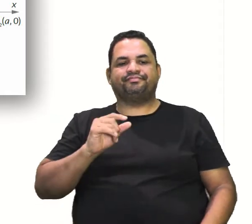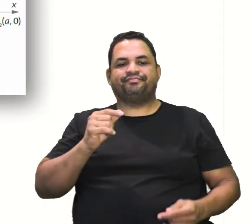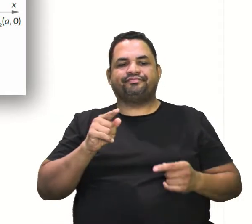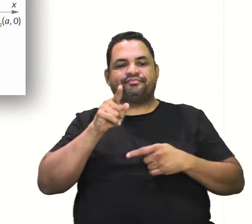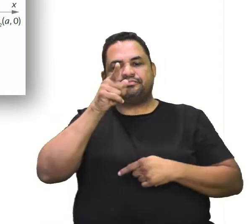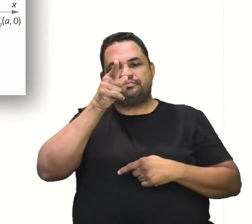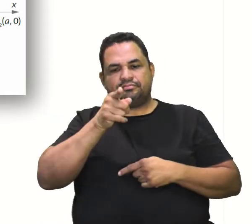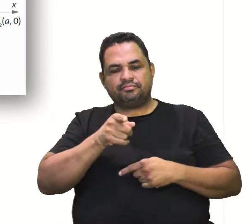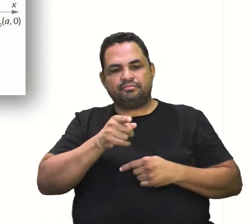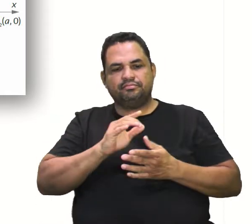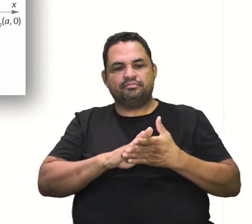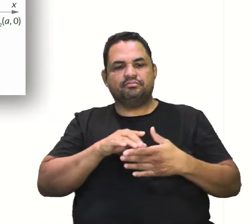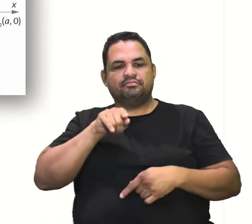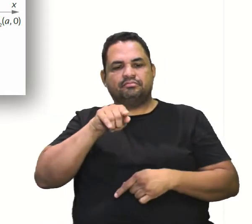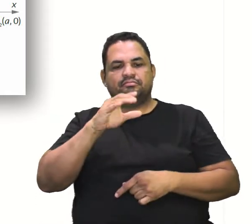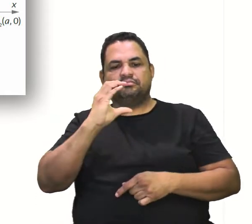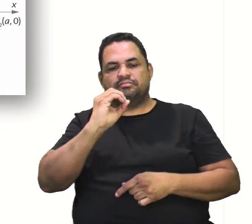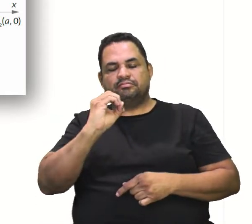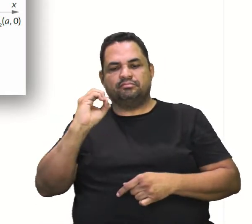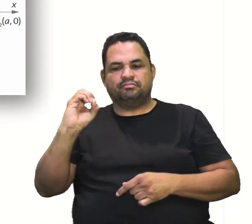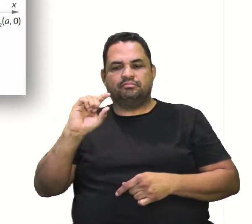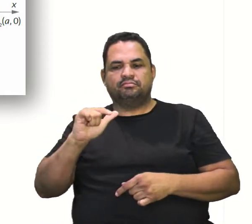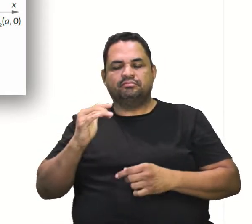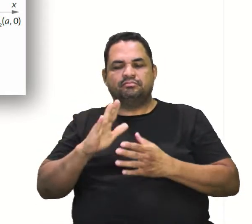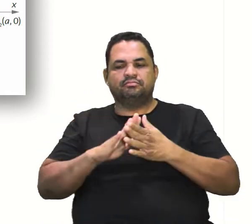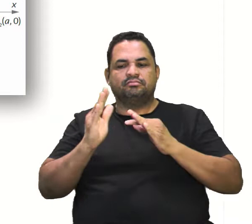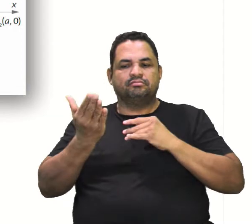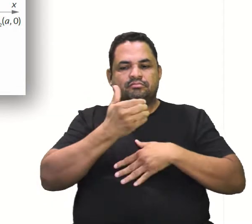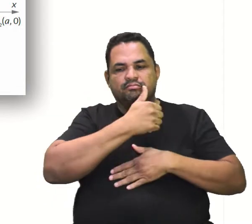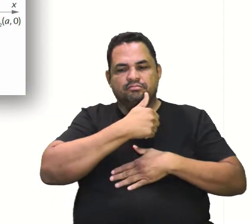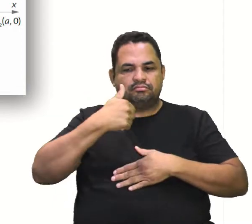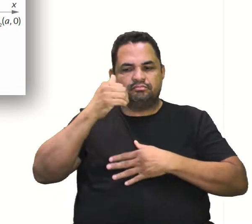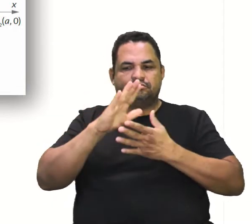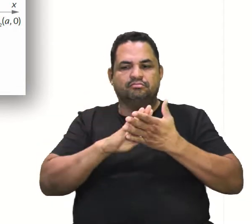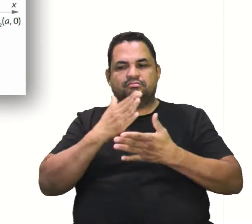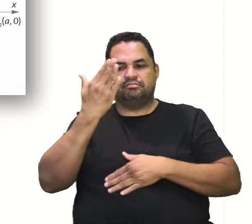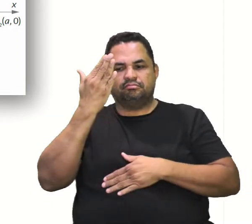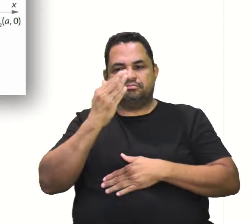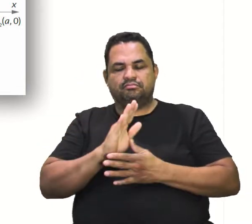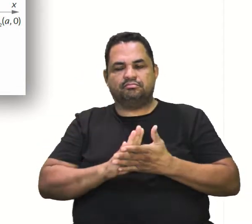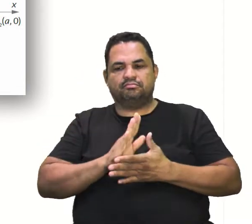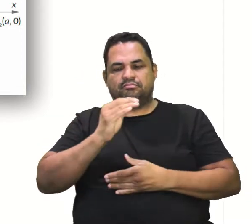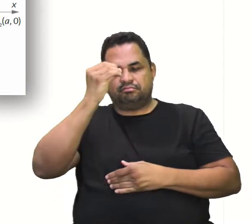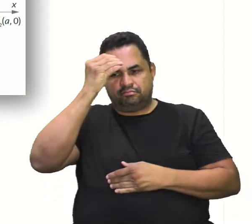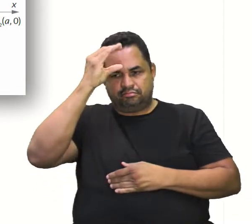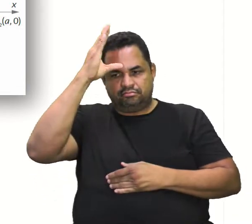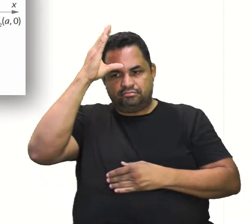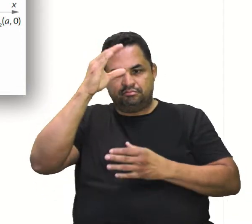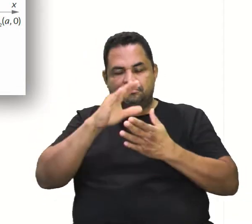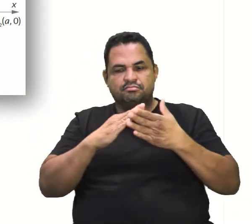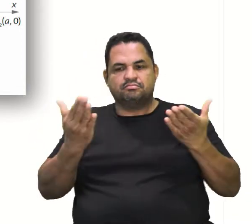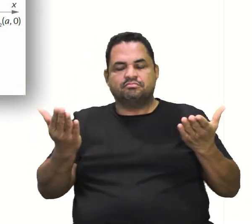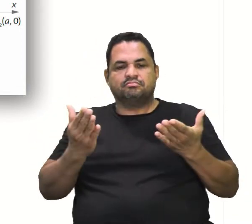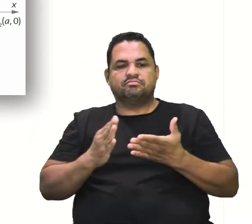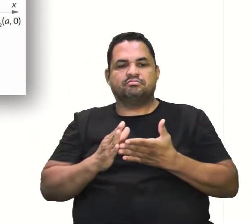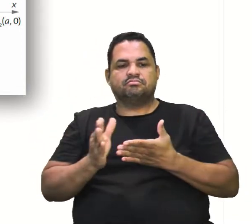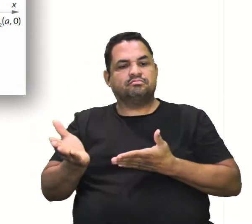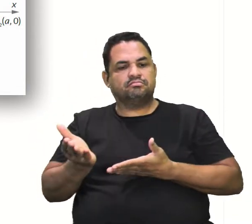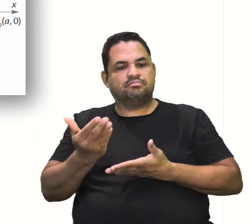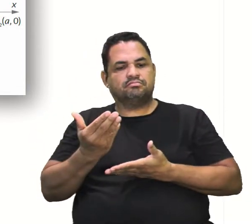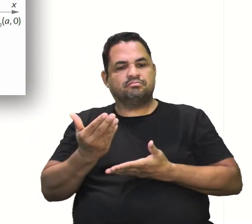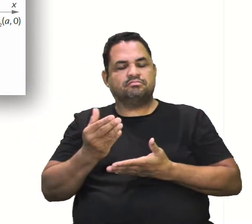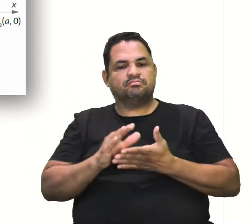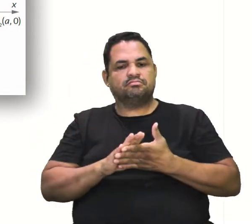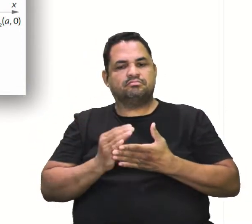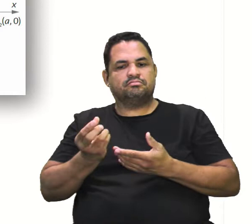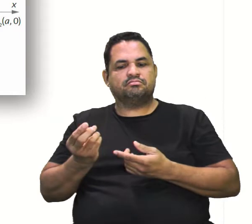menor, né? O centro é 0, 0. E assim a gente vai aprimorando os conhecimentos aí. Beleza? Então nós fizemos o que agora? Pegamos